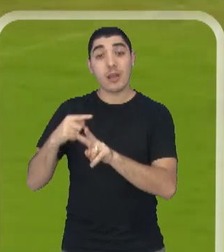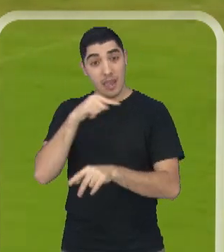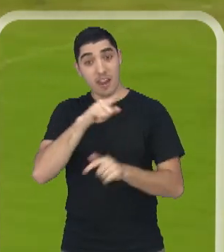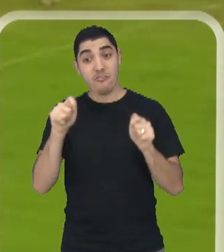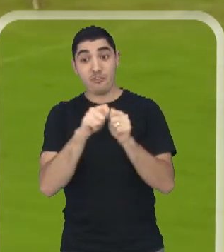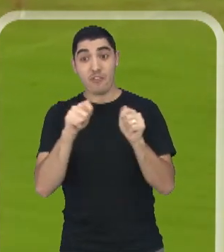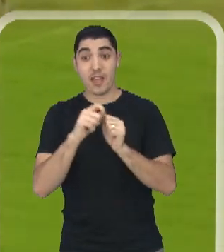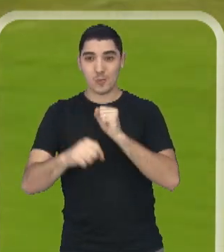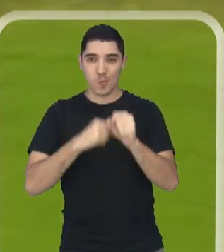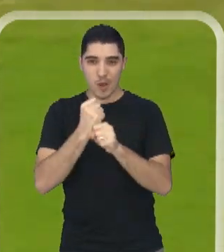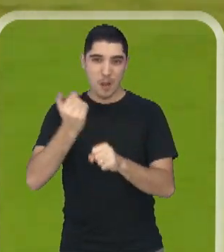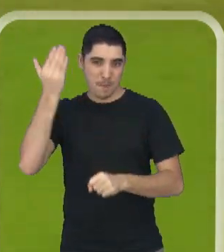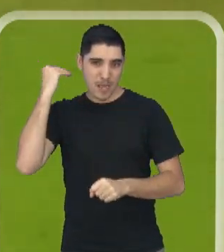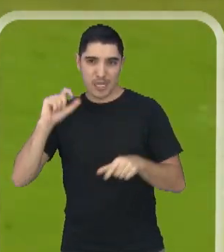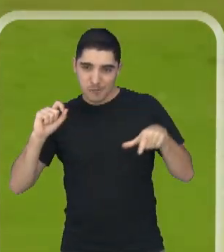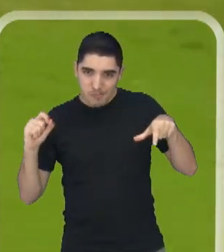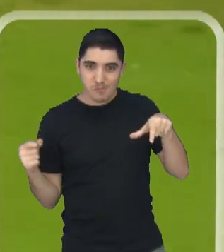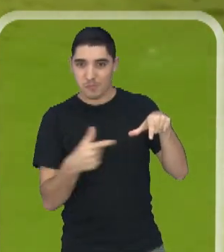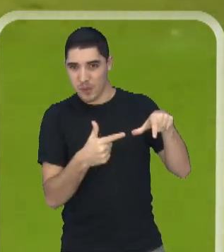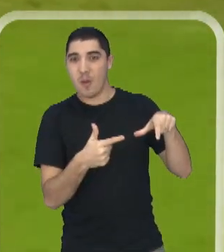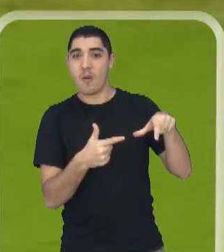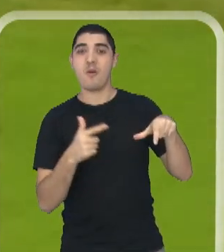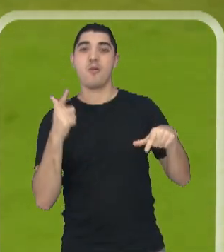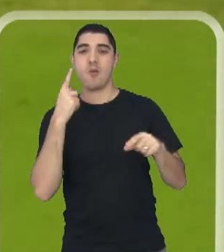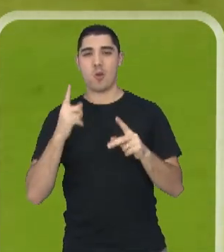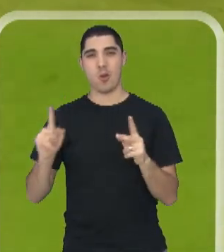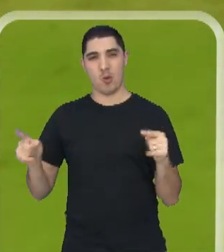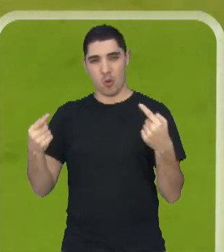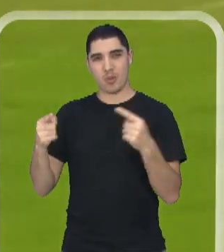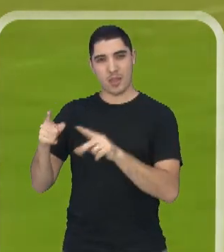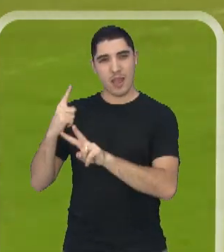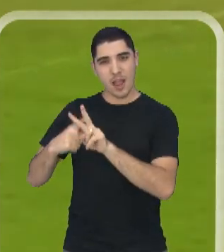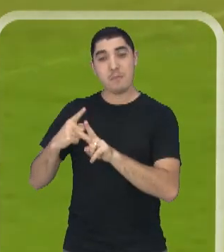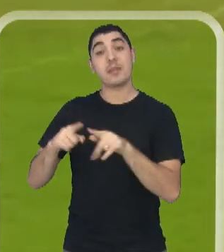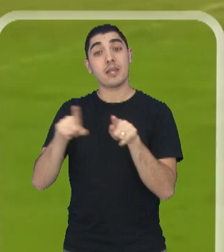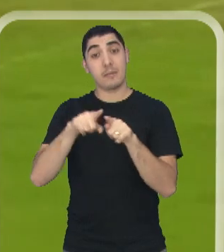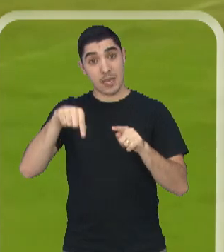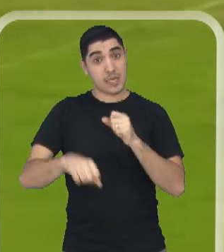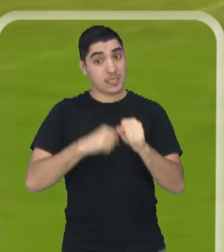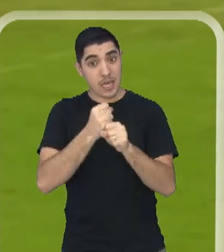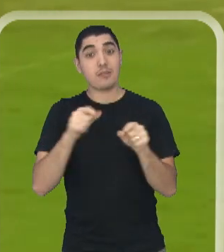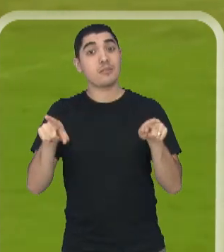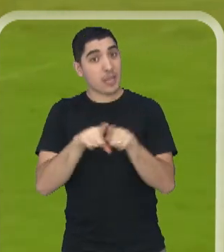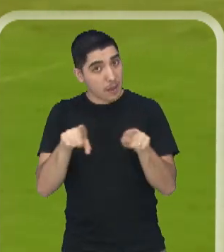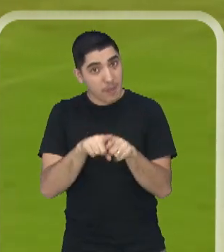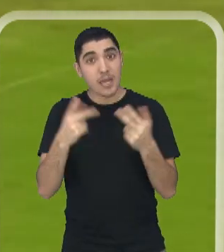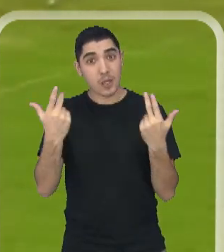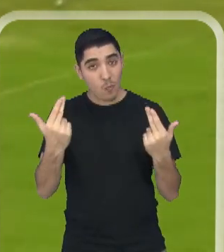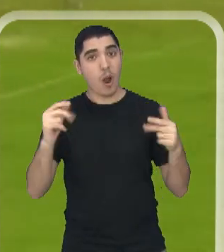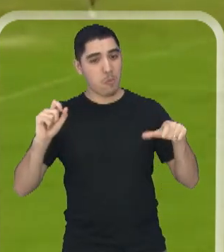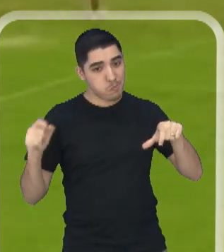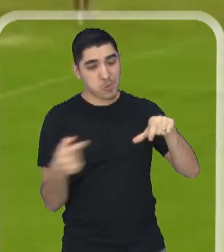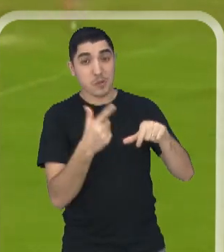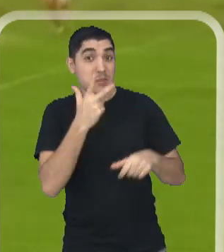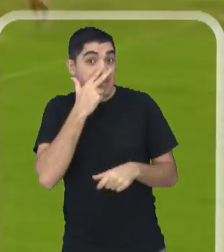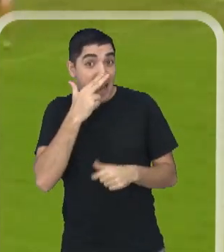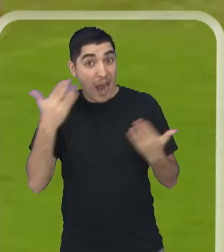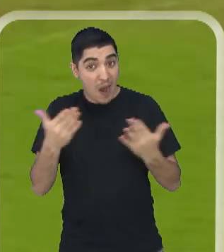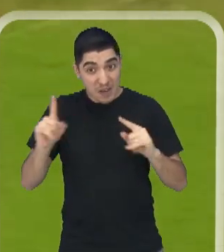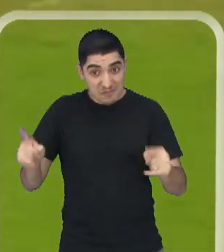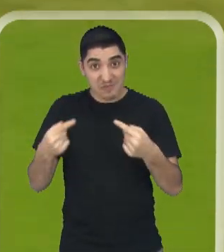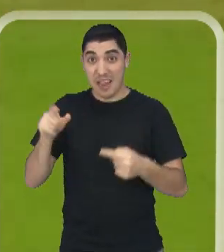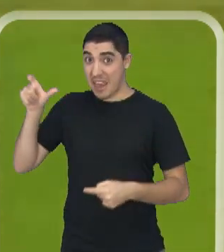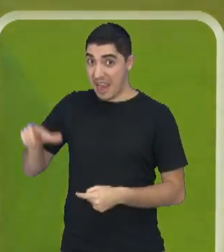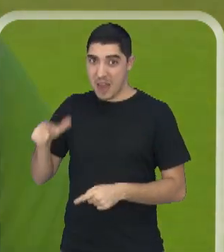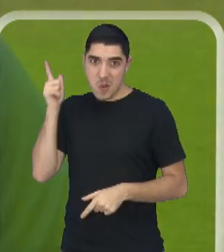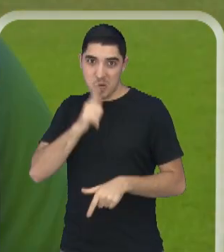adversário no ano passado e também no jogo da primeira fase deste ano. Será que, na grande decisão, o gol do título vem dos